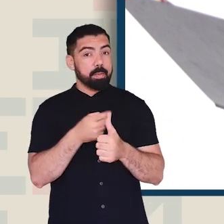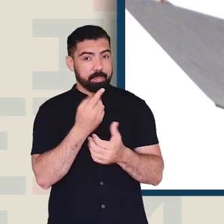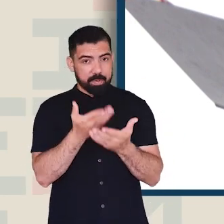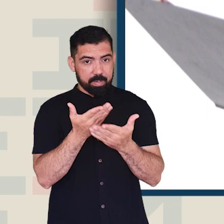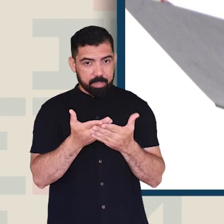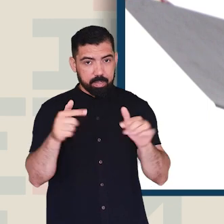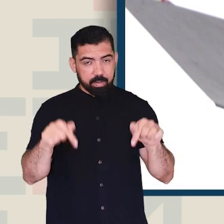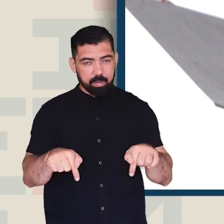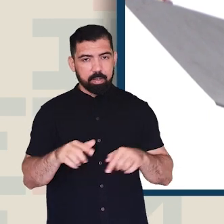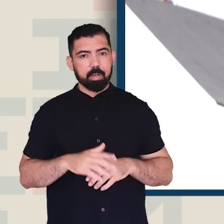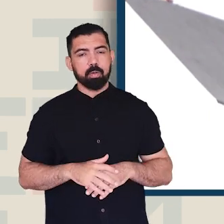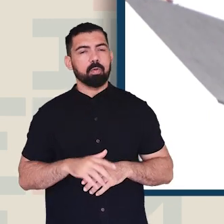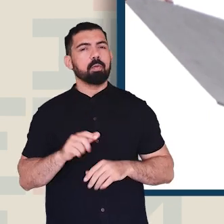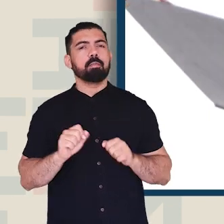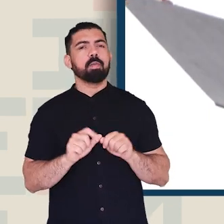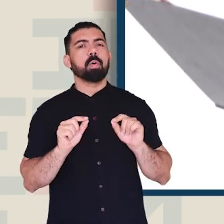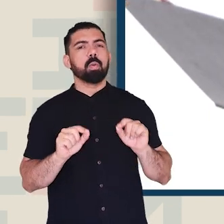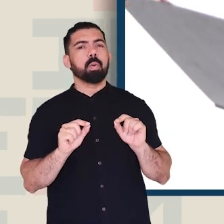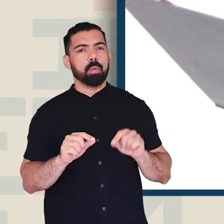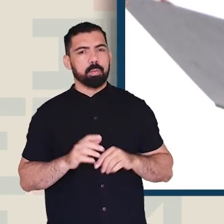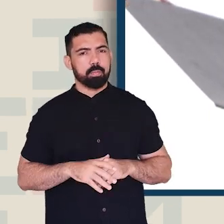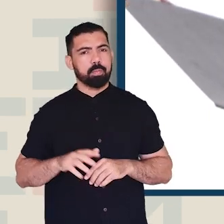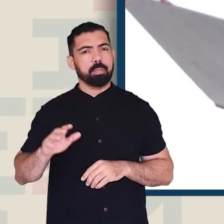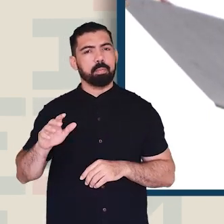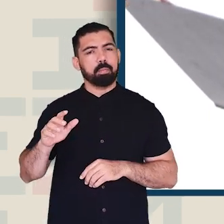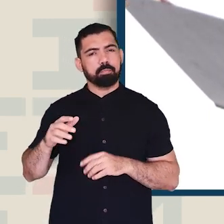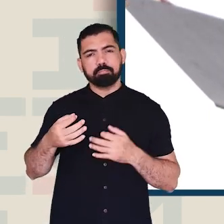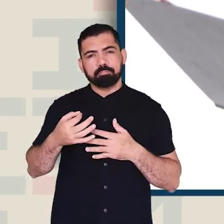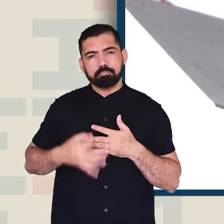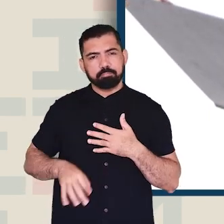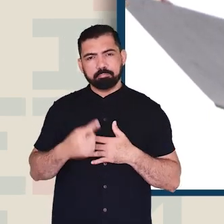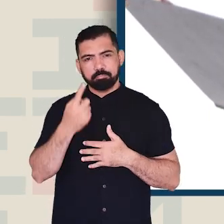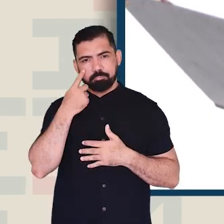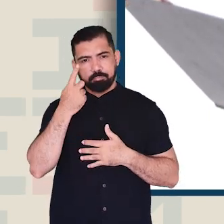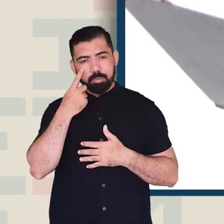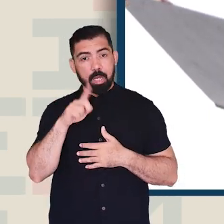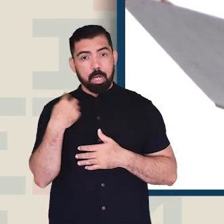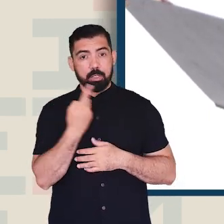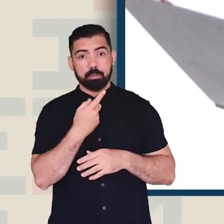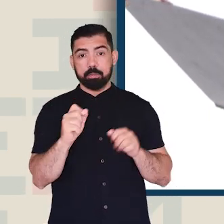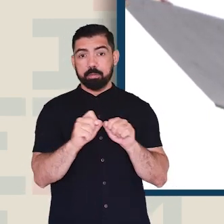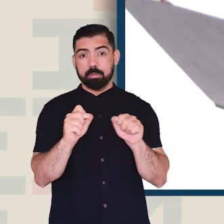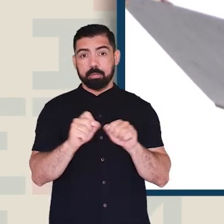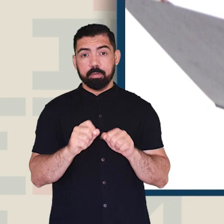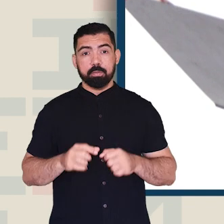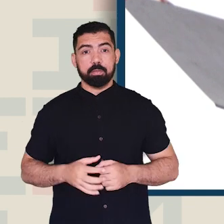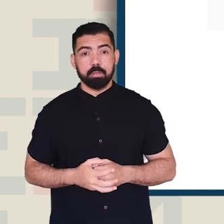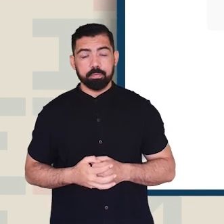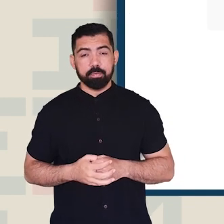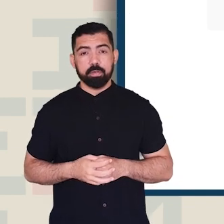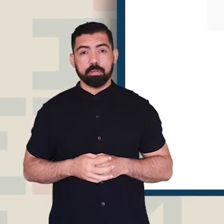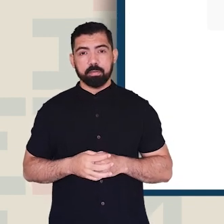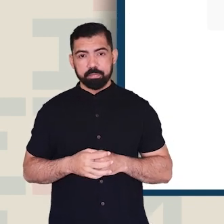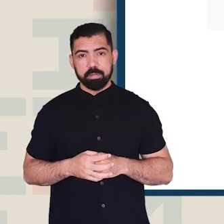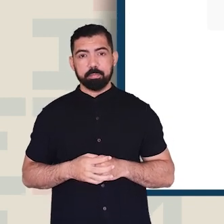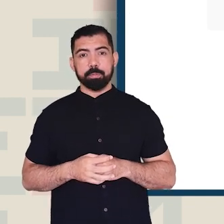módulo, vamos soltar aqui um playbackzinho aqui para a gente tirar um som em cima de algumas tríades.